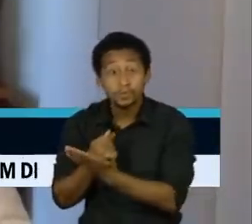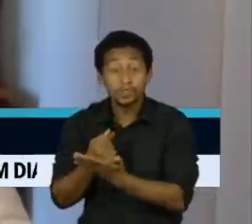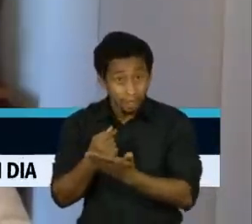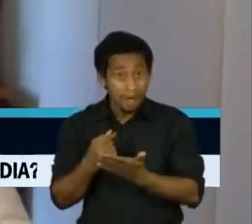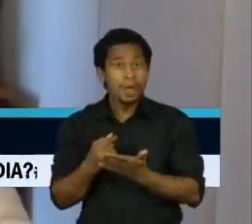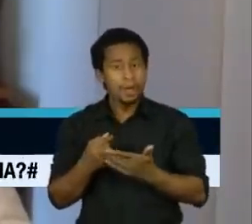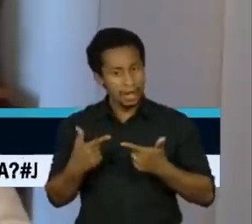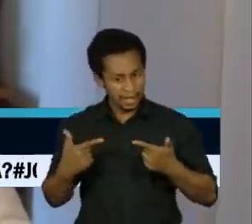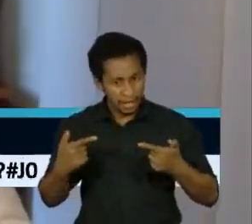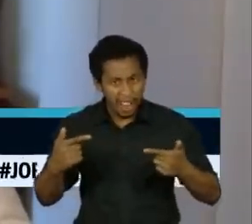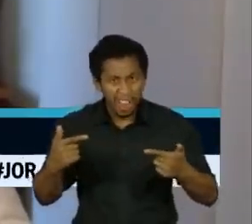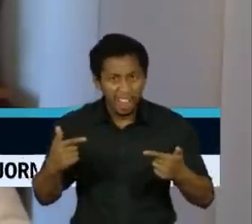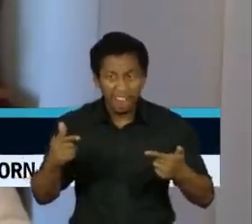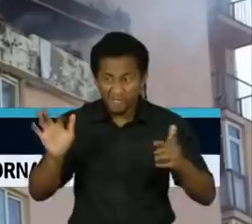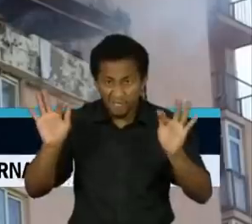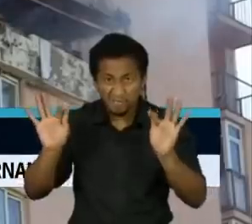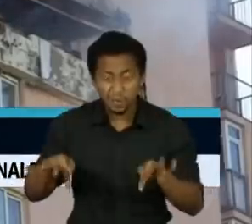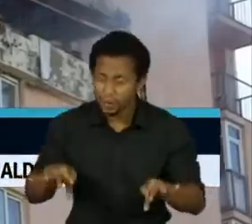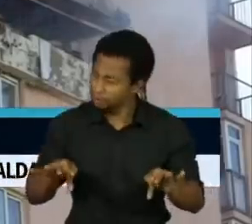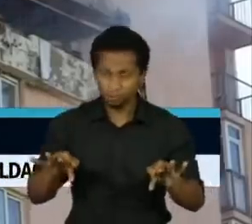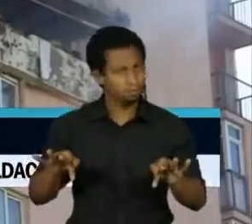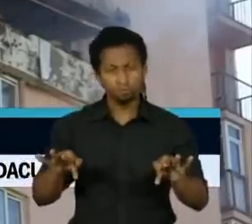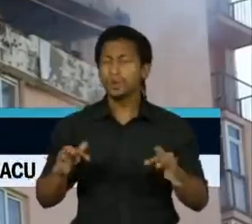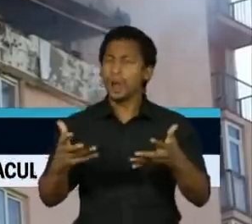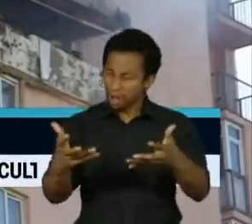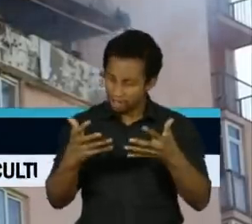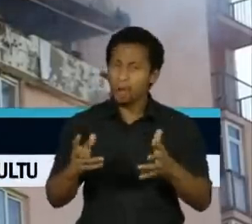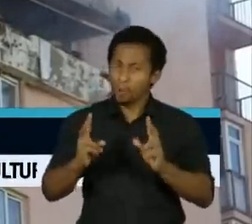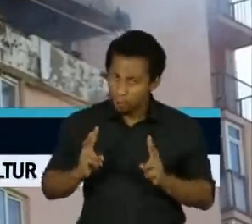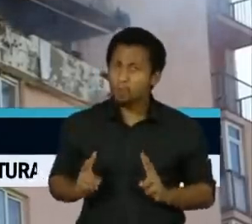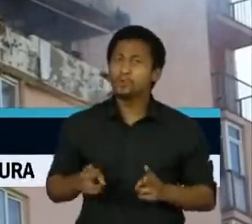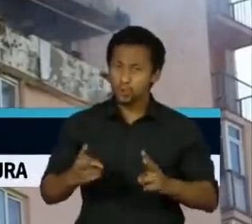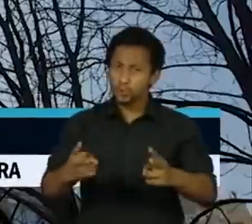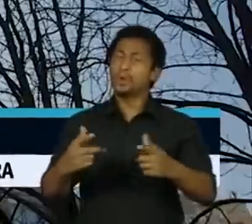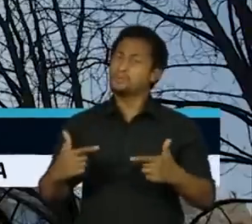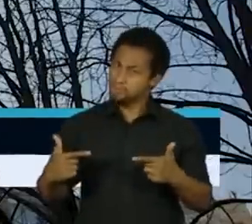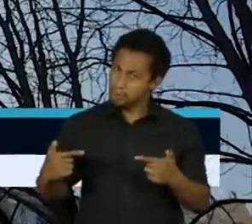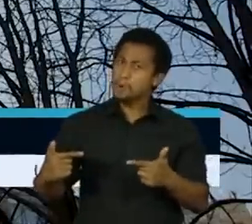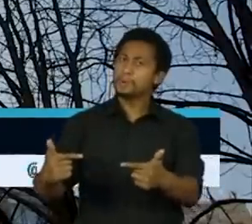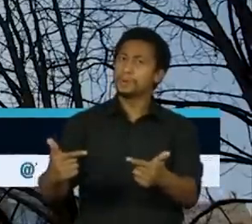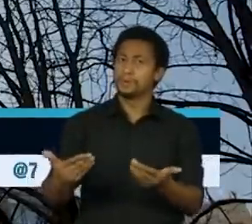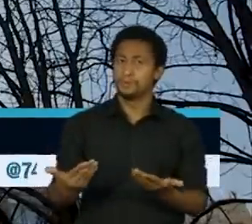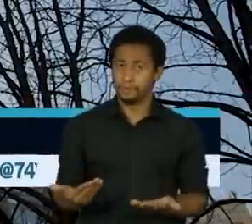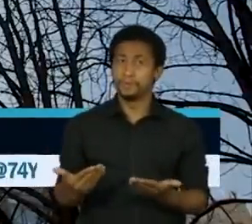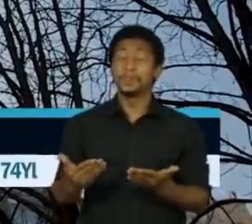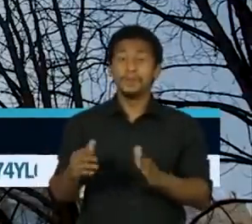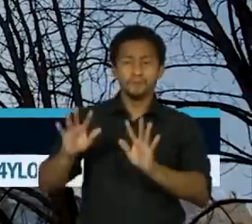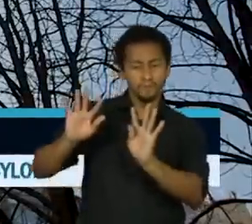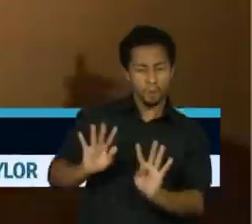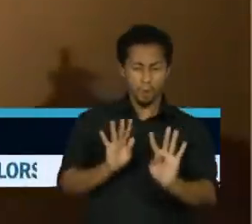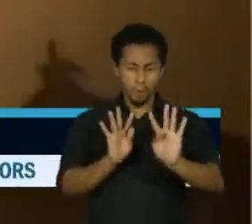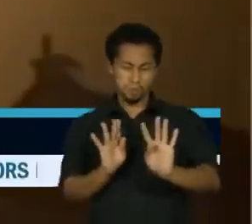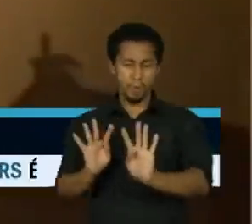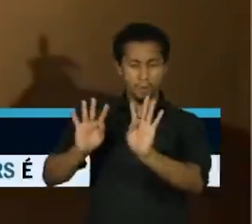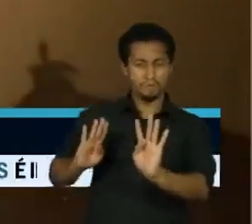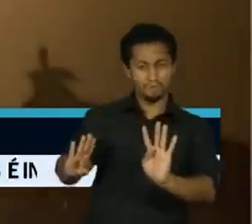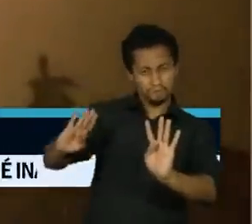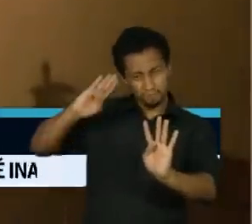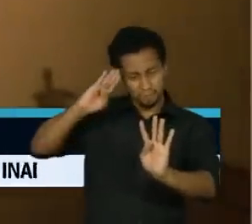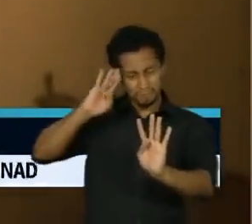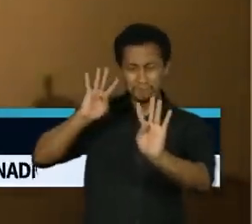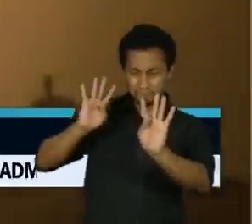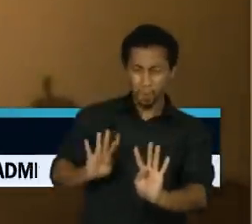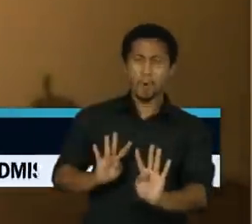cessar com esses ataques e de retirar as tropas num futuro muito próximo. Tem avançado com as suas tropas, tem trazido cada vez